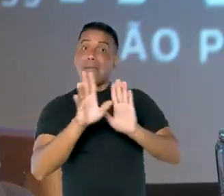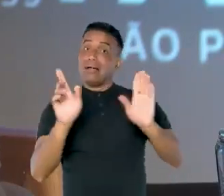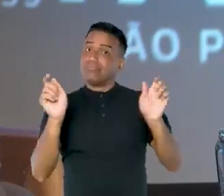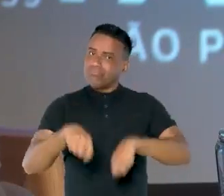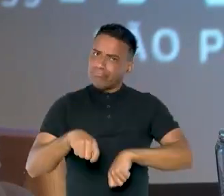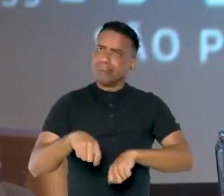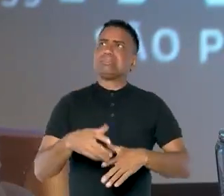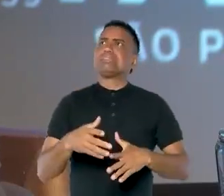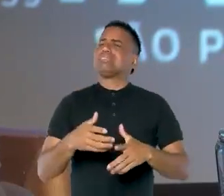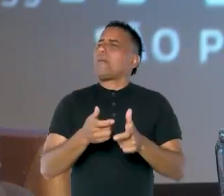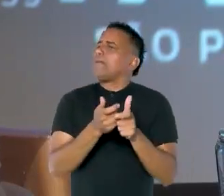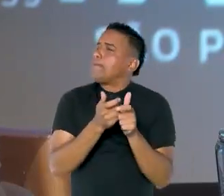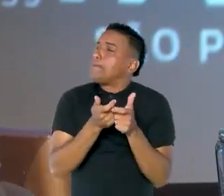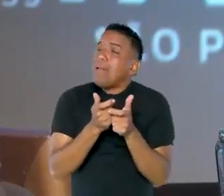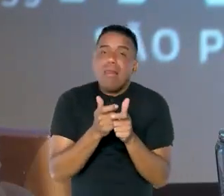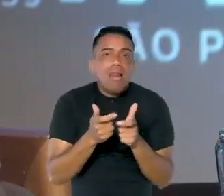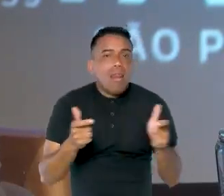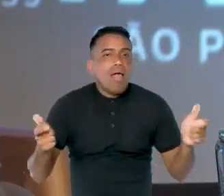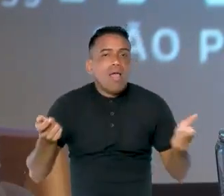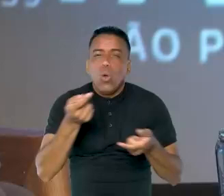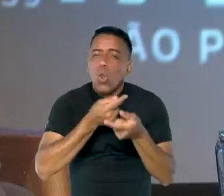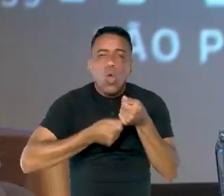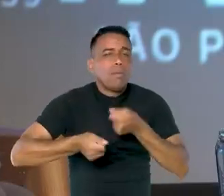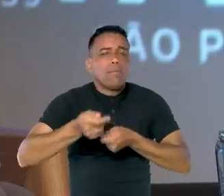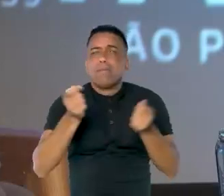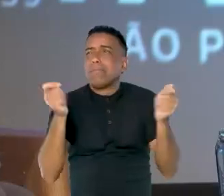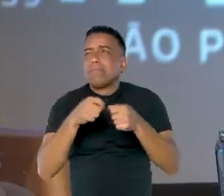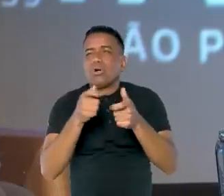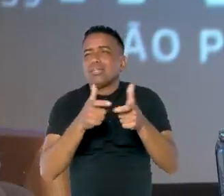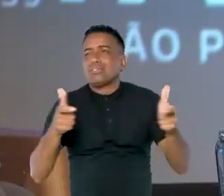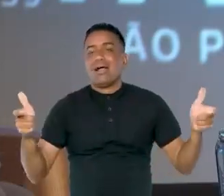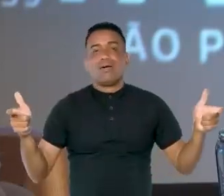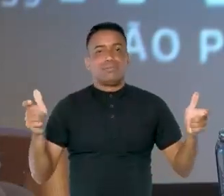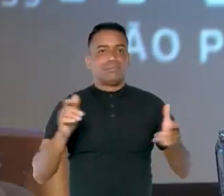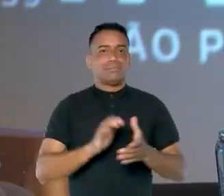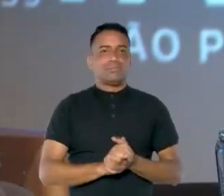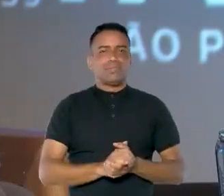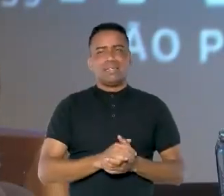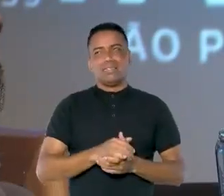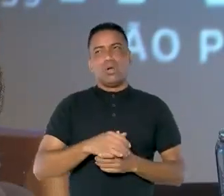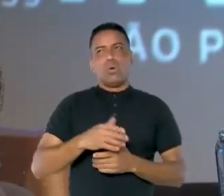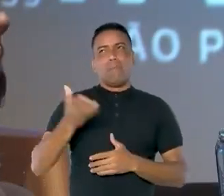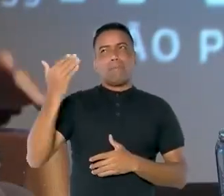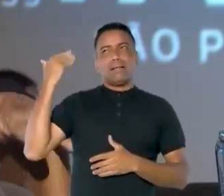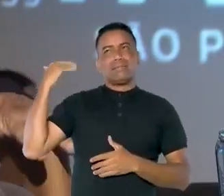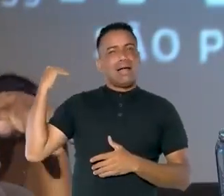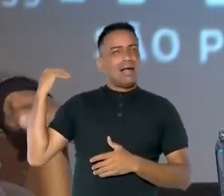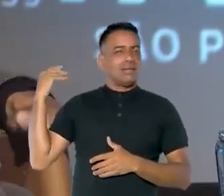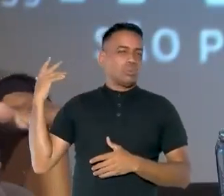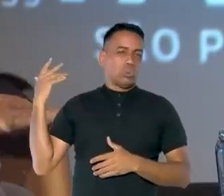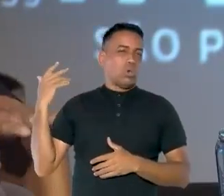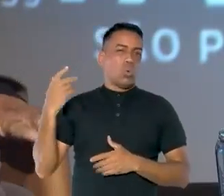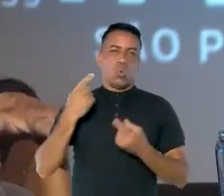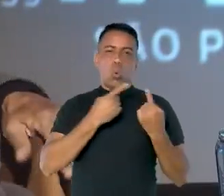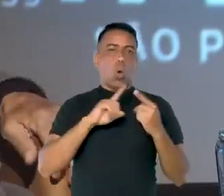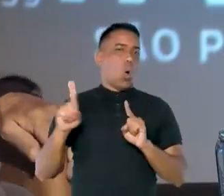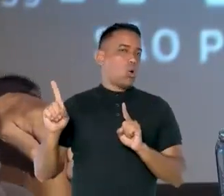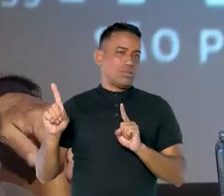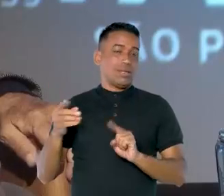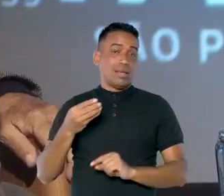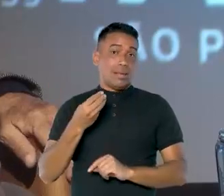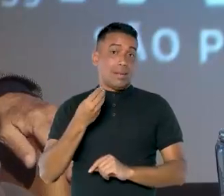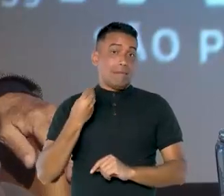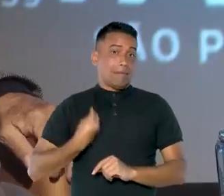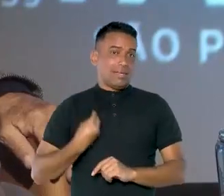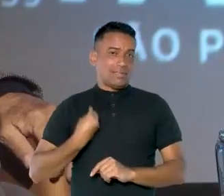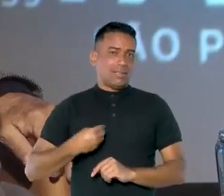potencial é muito grande. Você imagina, a Novartis, na época, eu fui contra, não é, a presença da